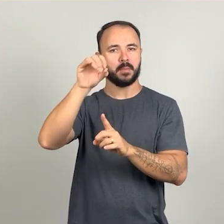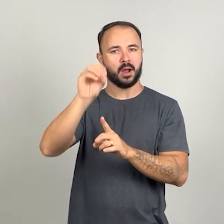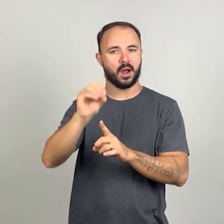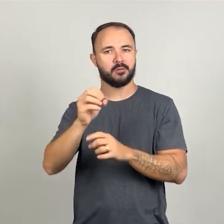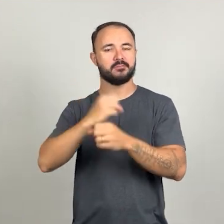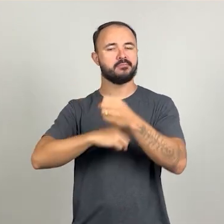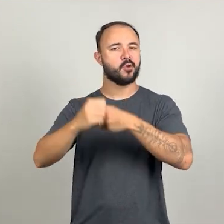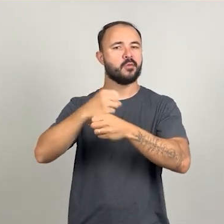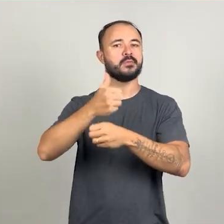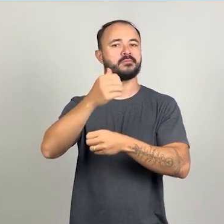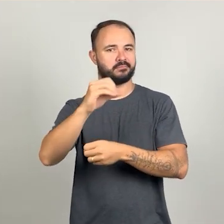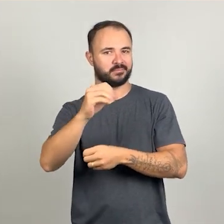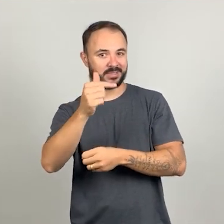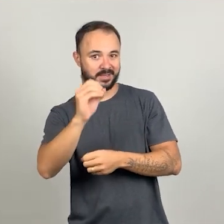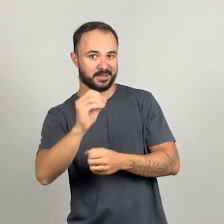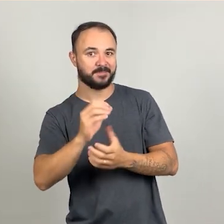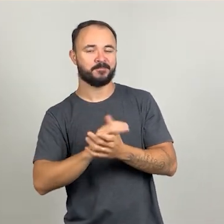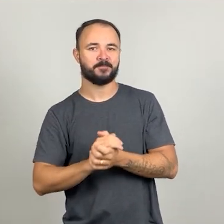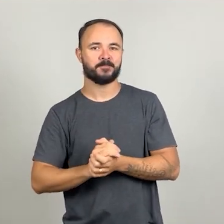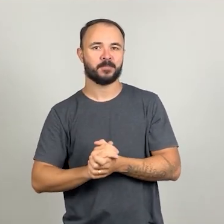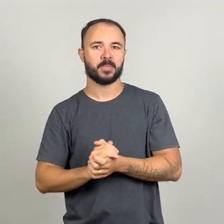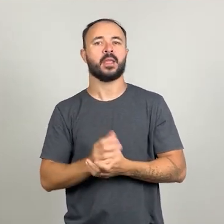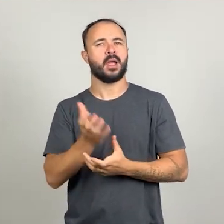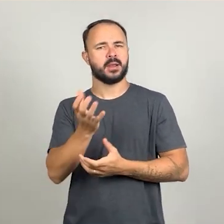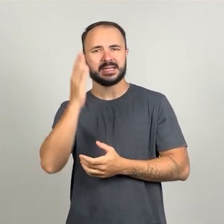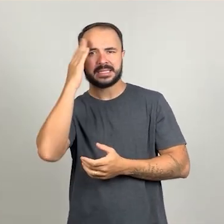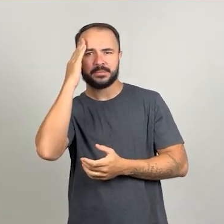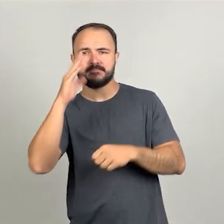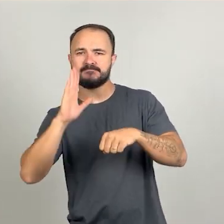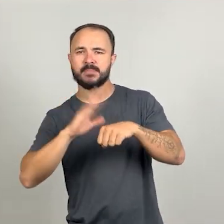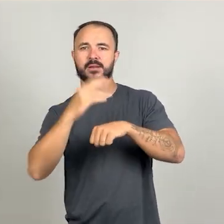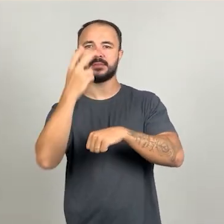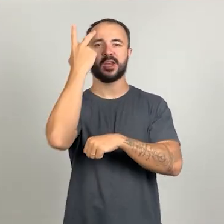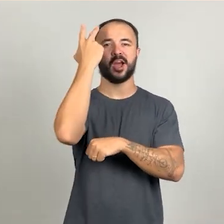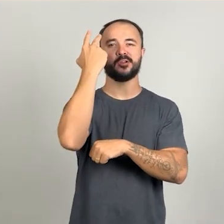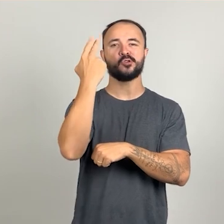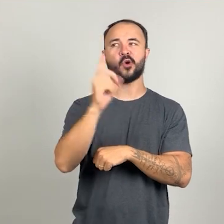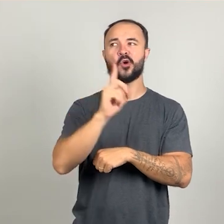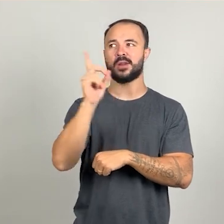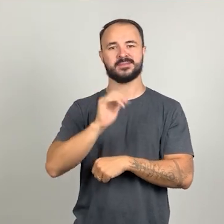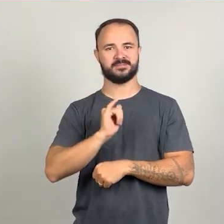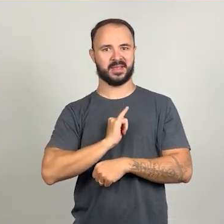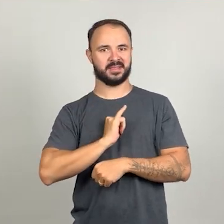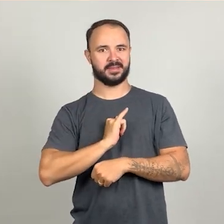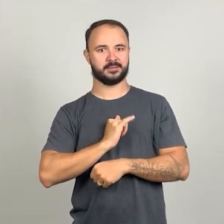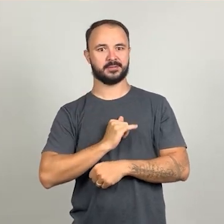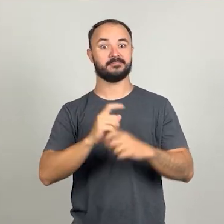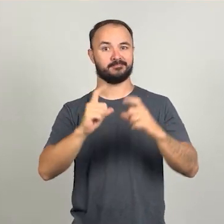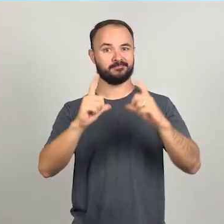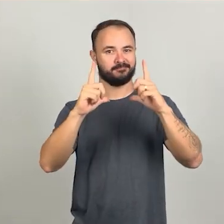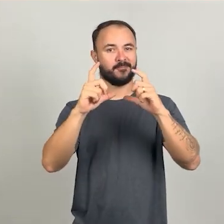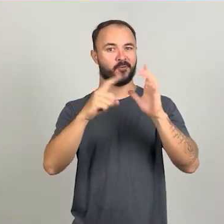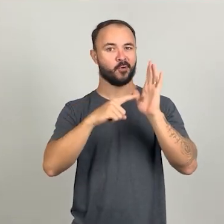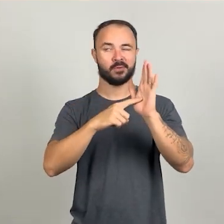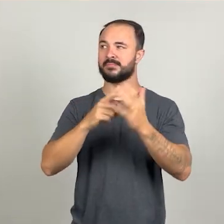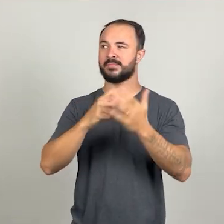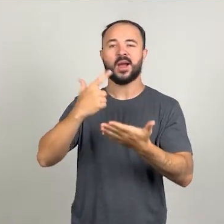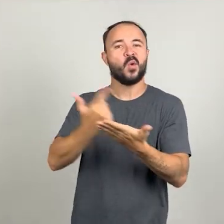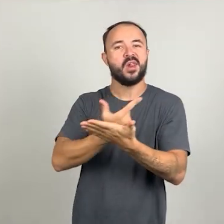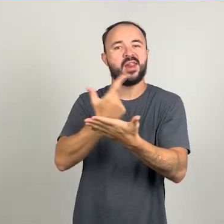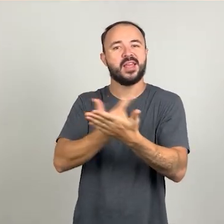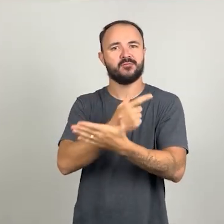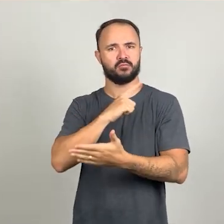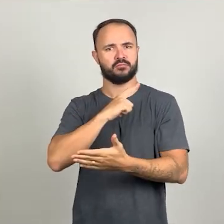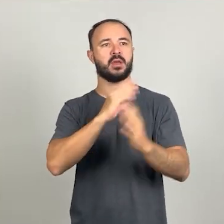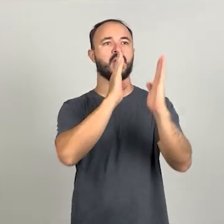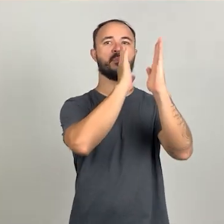1970. Quer saber mais sobre a história de Imperatriz? É só pegar esse livro, tá? Imperatriz, cidade da gente, na